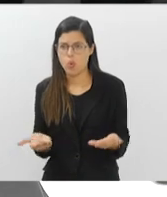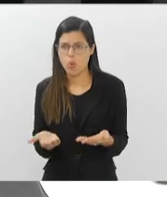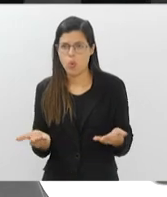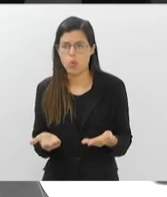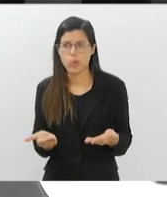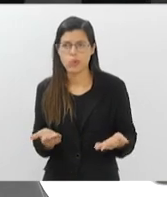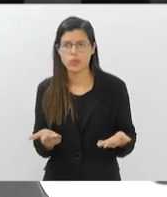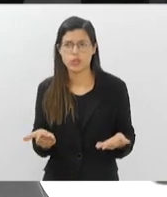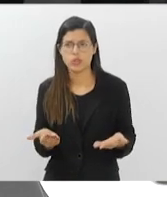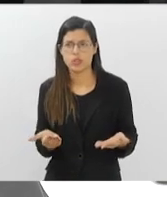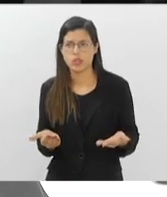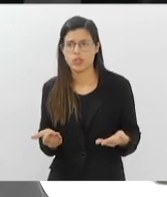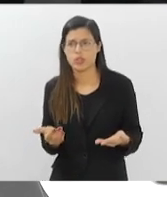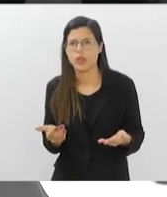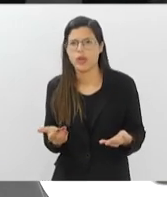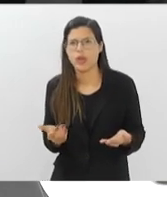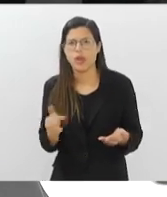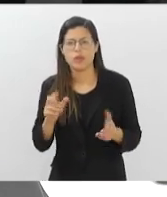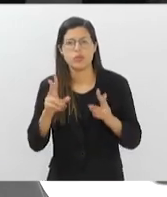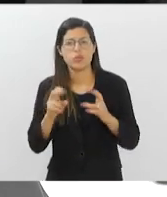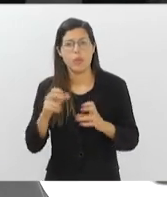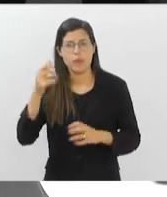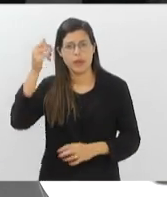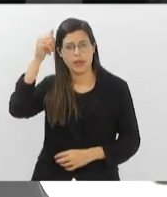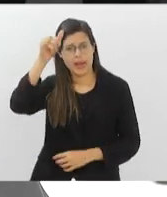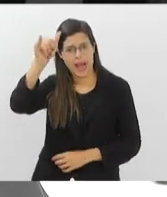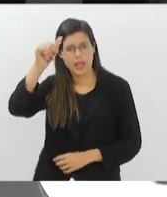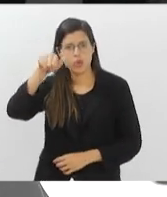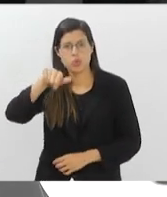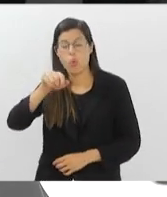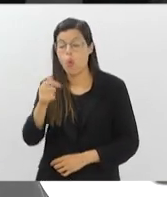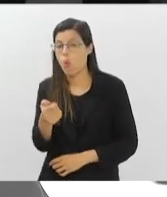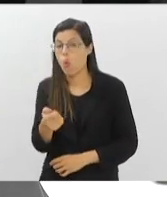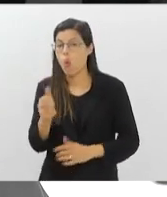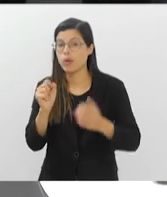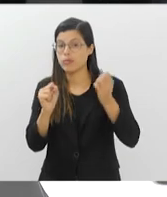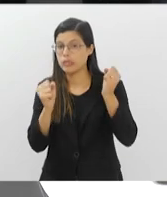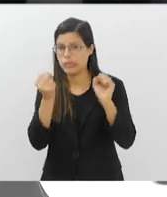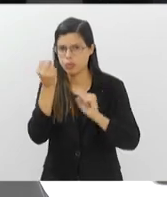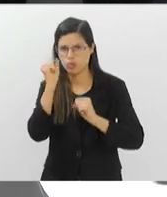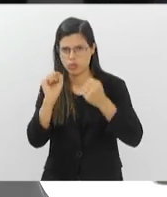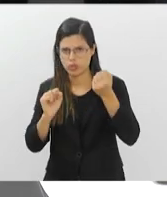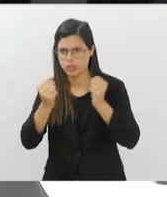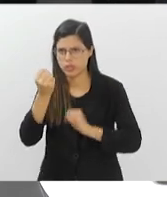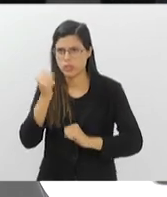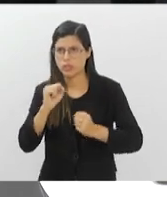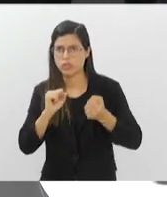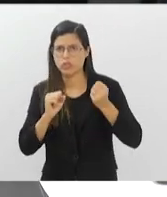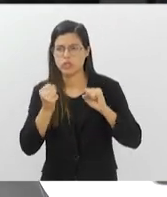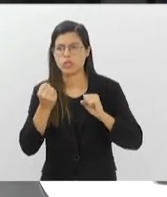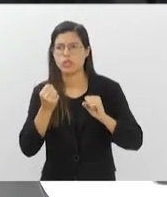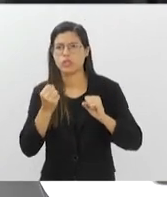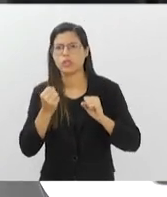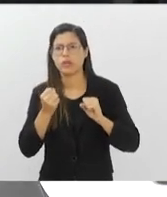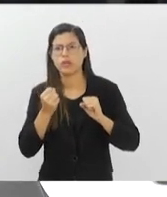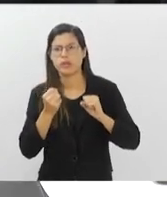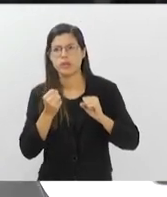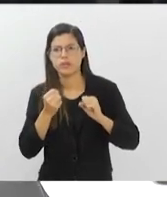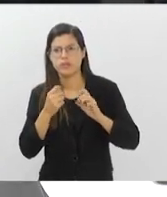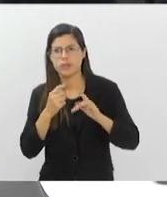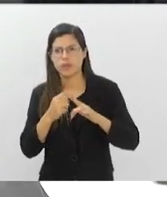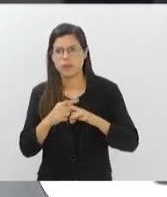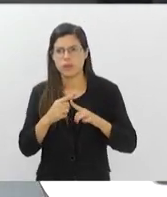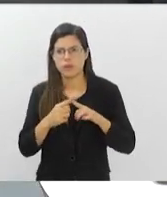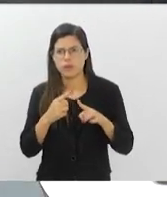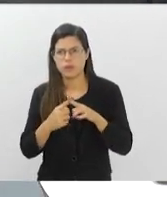porque hoje a criação de gado, ela é quase industrial, né? E o gado não é exportado em pé,